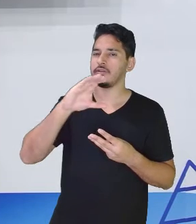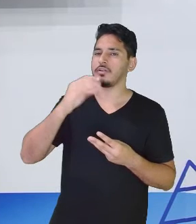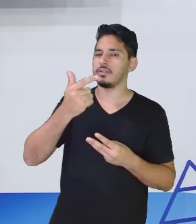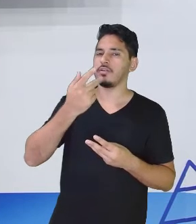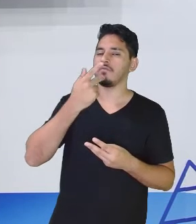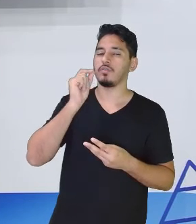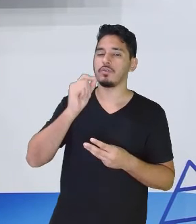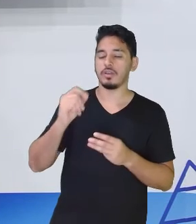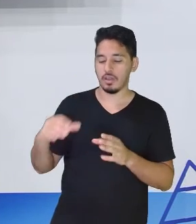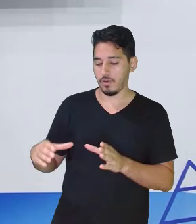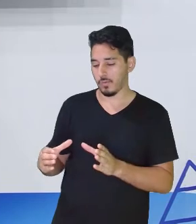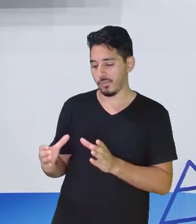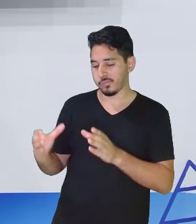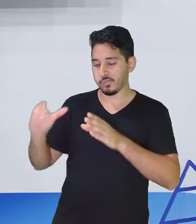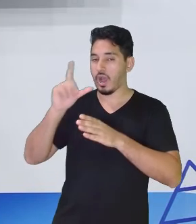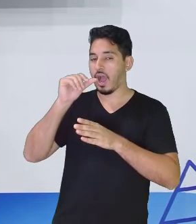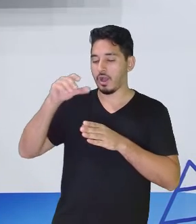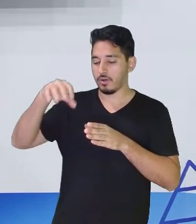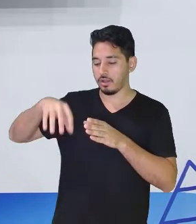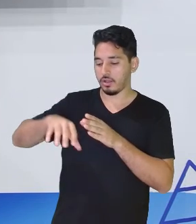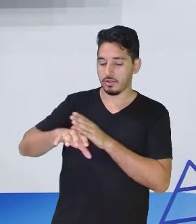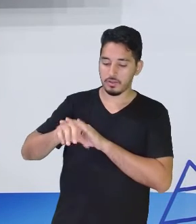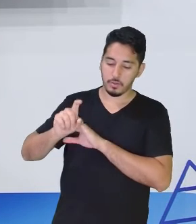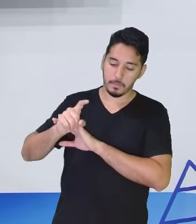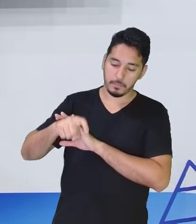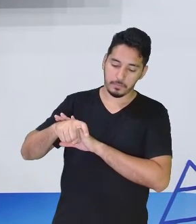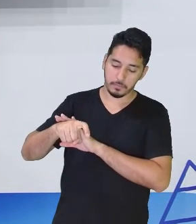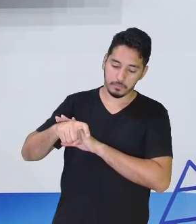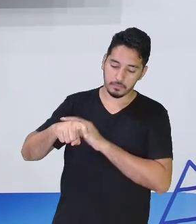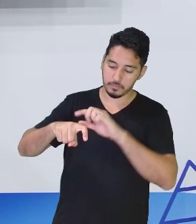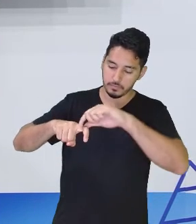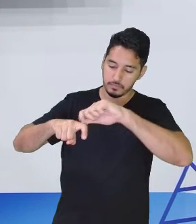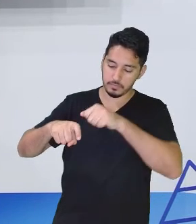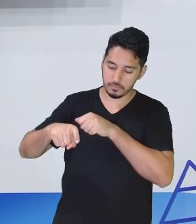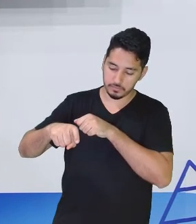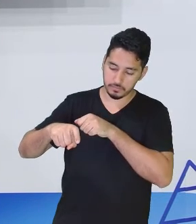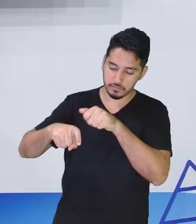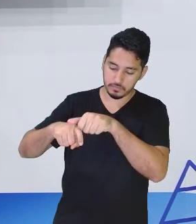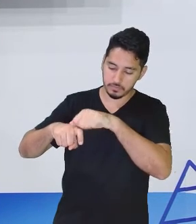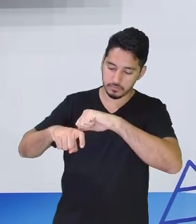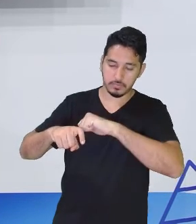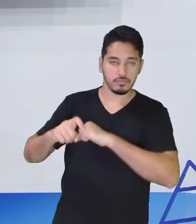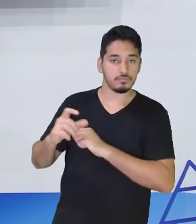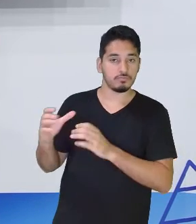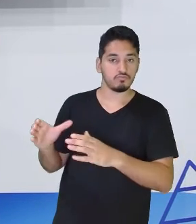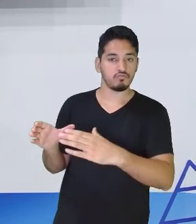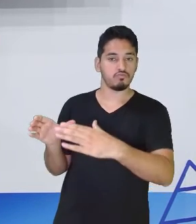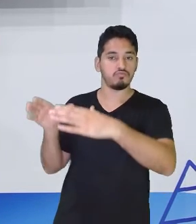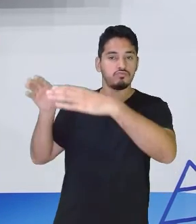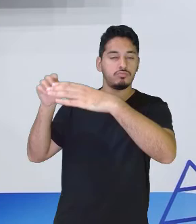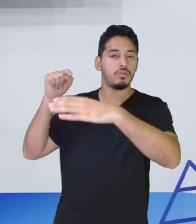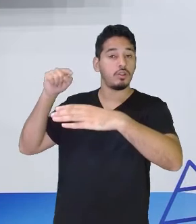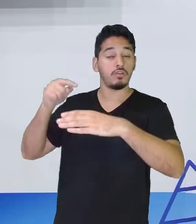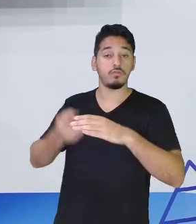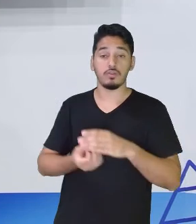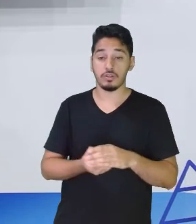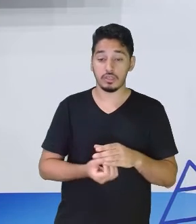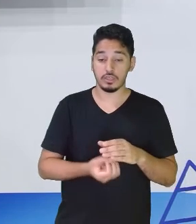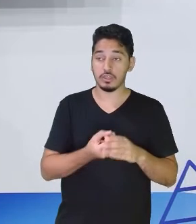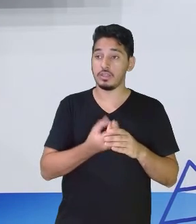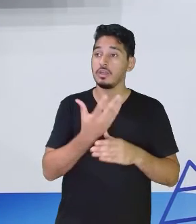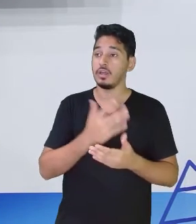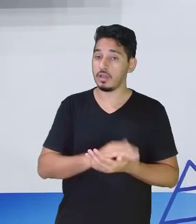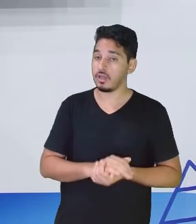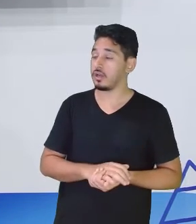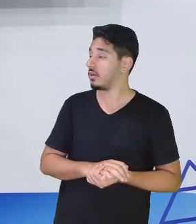do filtro de barro. Gente, o nosso filtro, o filtro brasileiro, né, ele é nosso, ele foi inventado